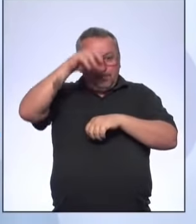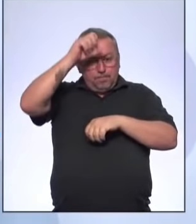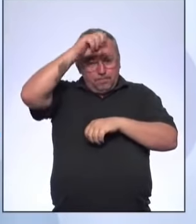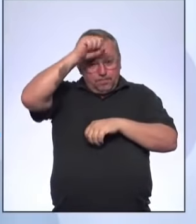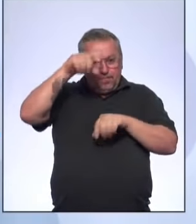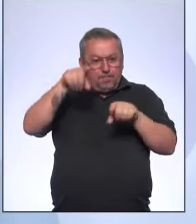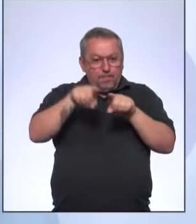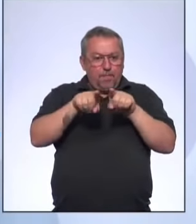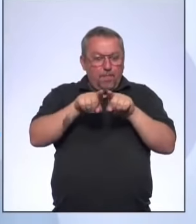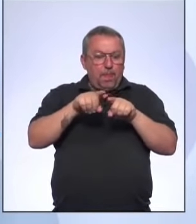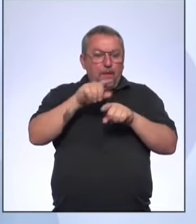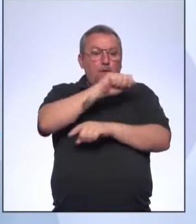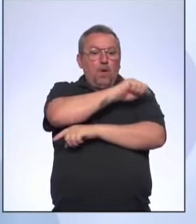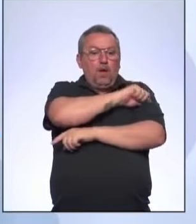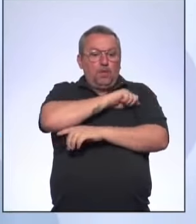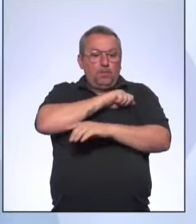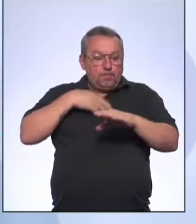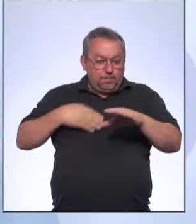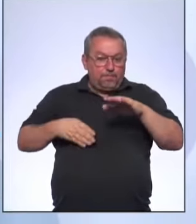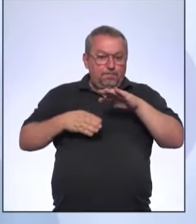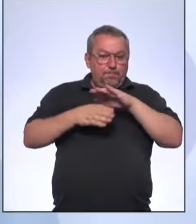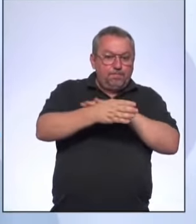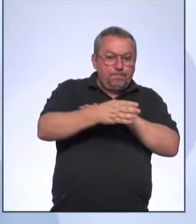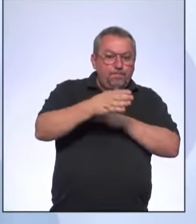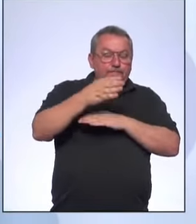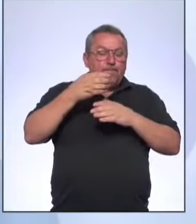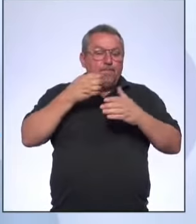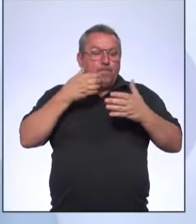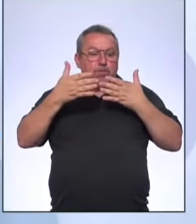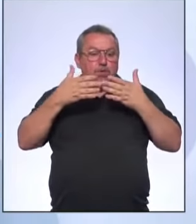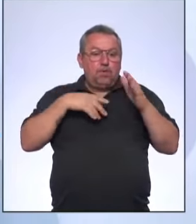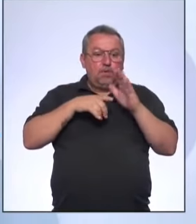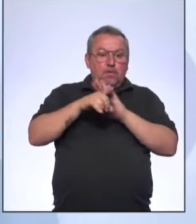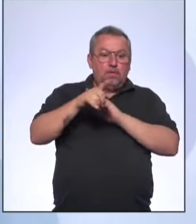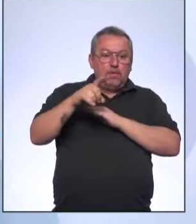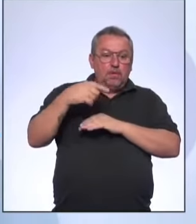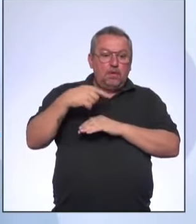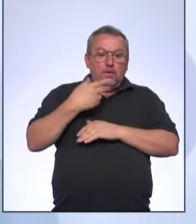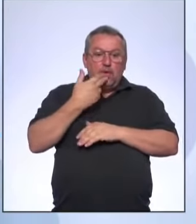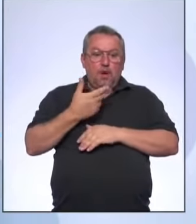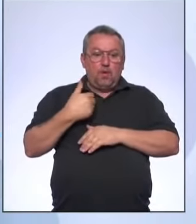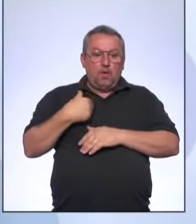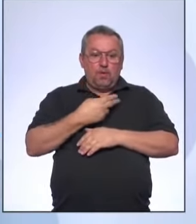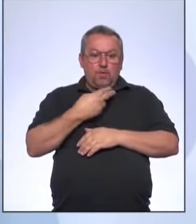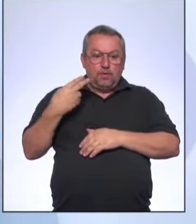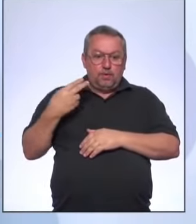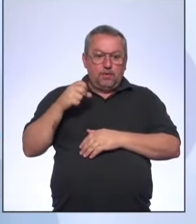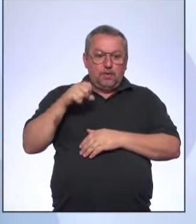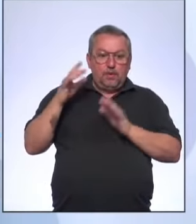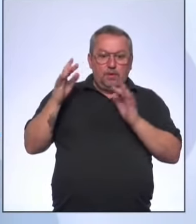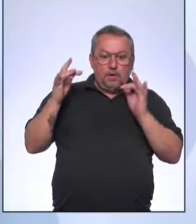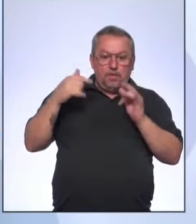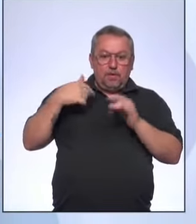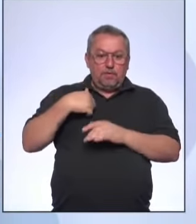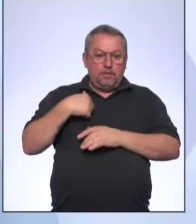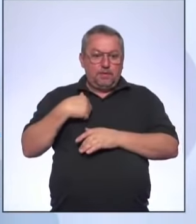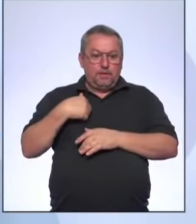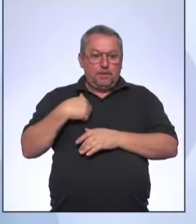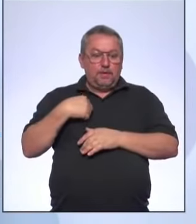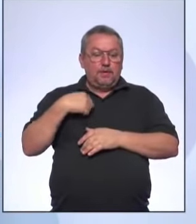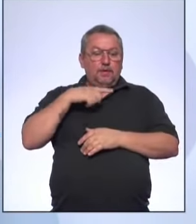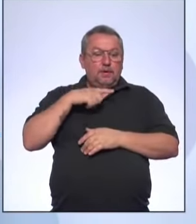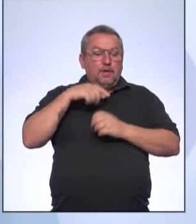aprendizagem e o aluno que entra no chat para perguntar qual é a cor do meu nome se eu quero namorar comigo